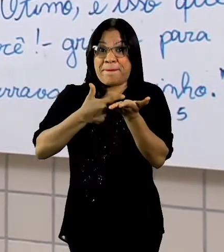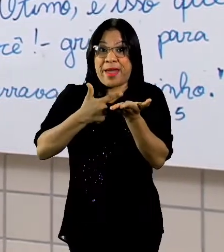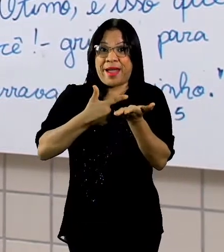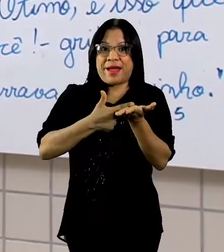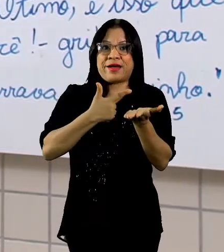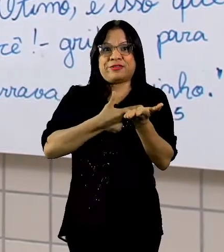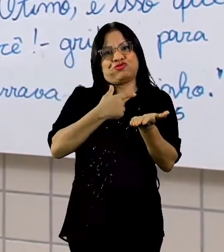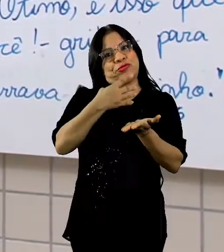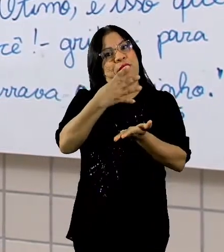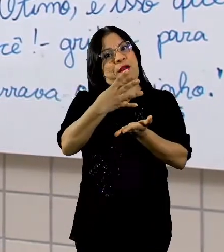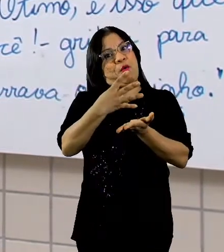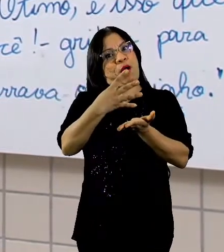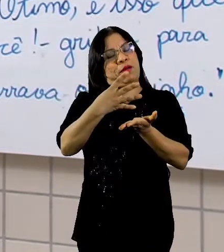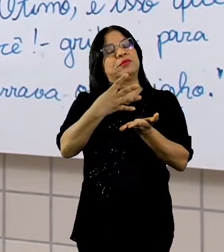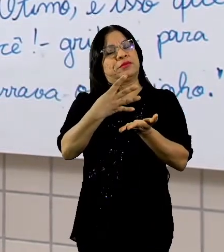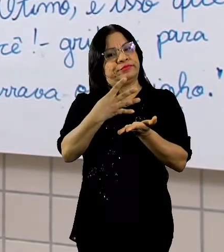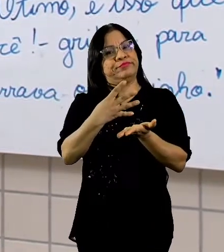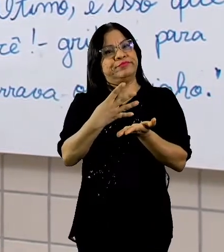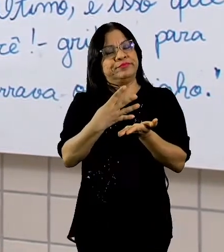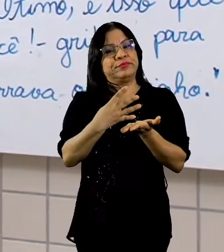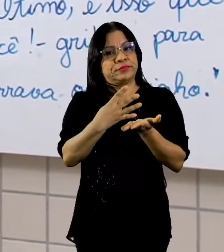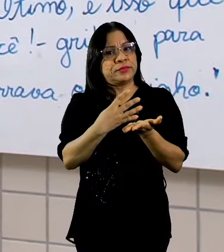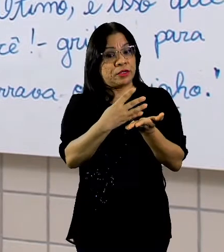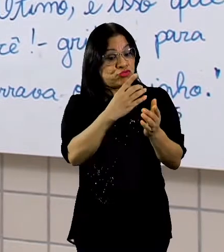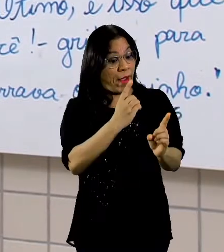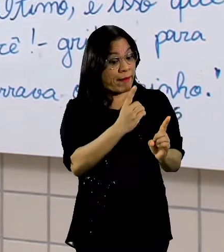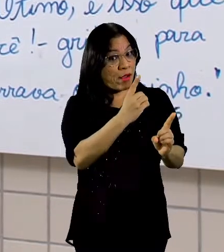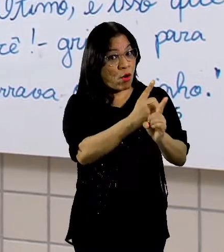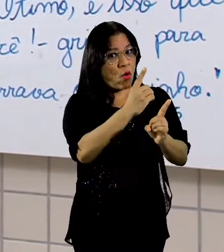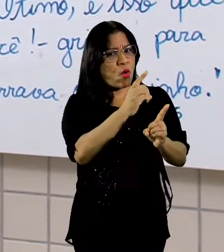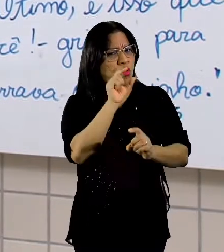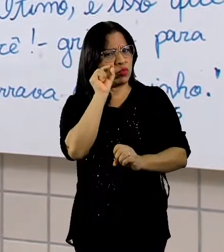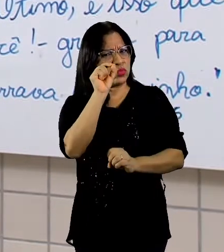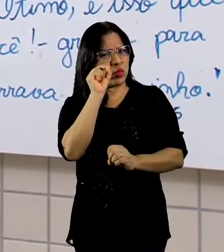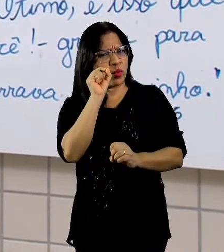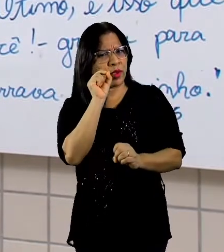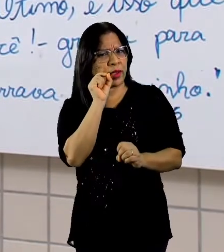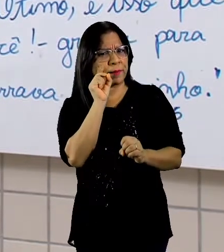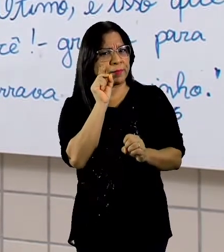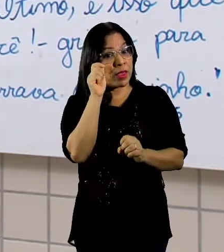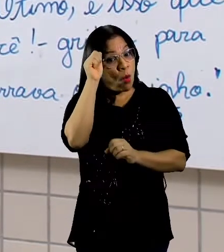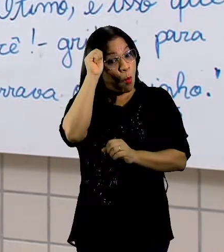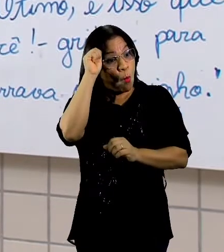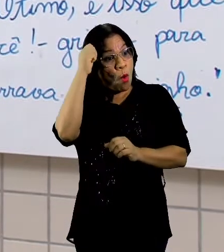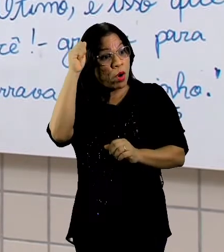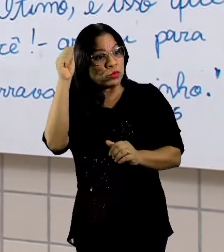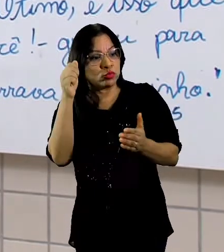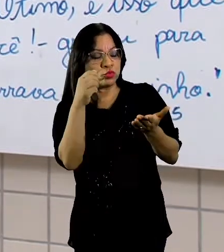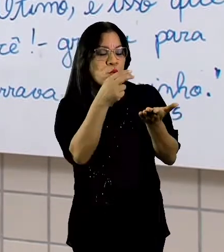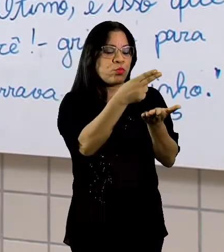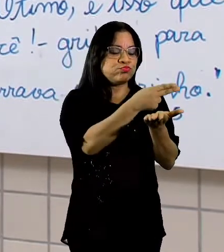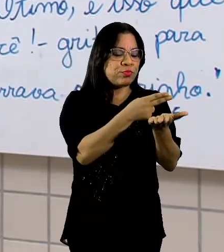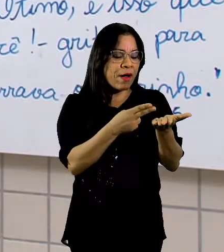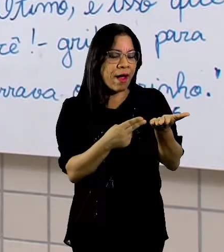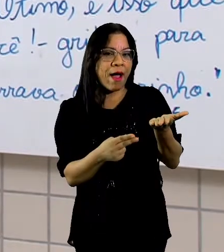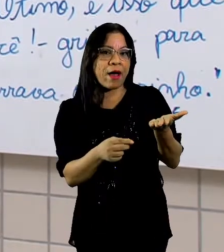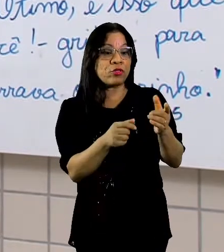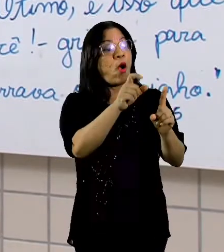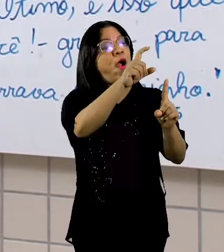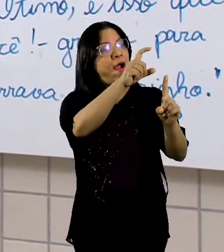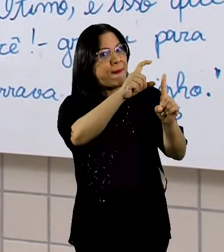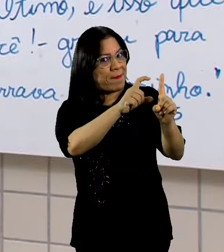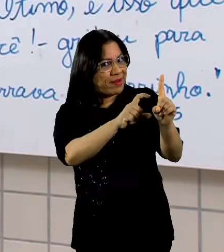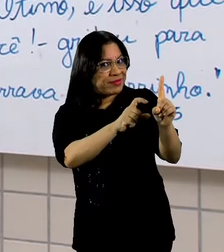do livro, já dá para identificar que o narrador, ele é personagem. Então, a personagem Jean,